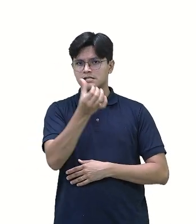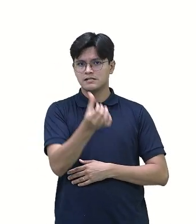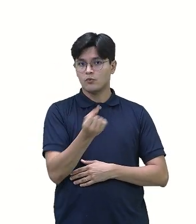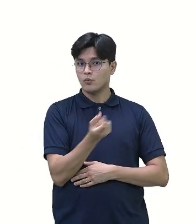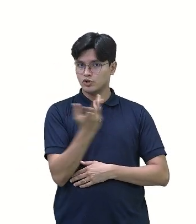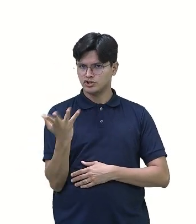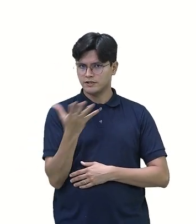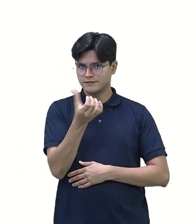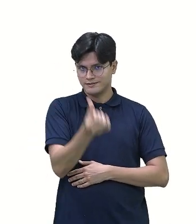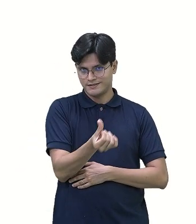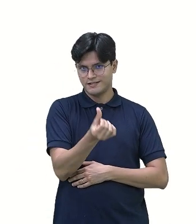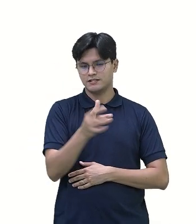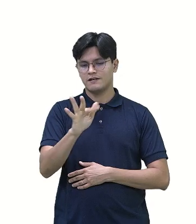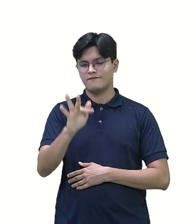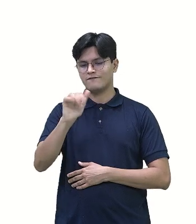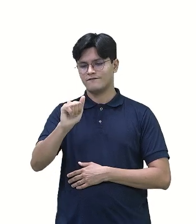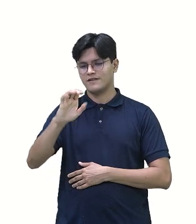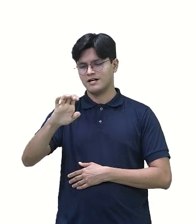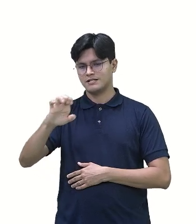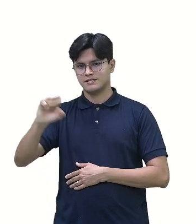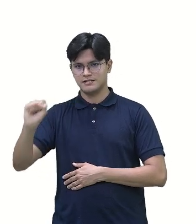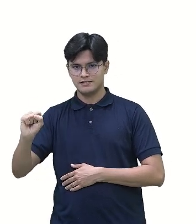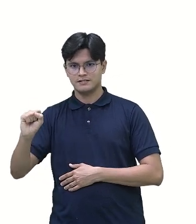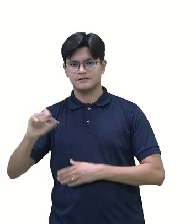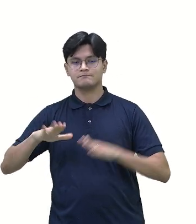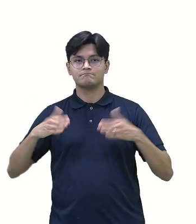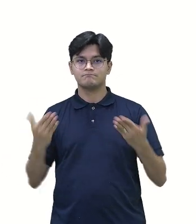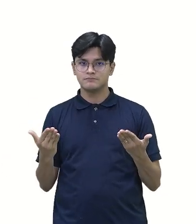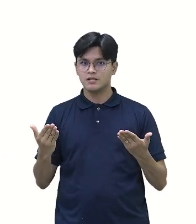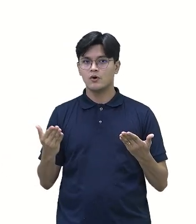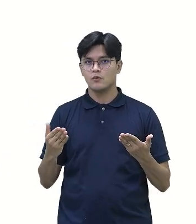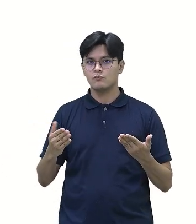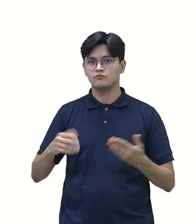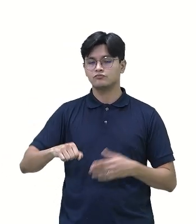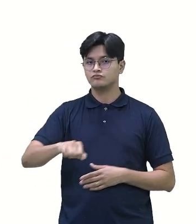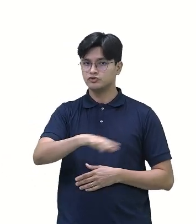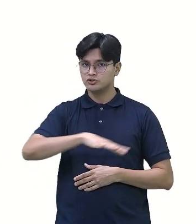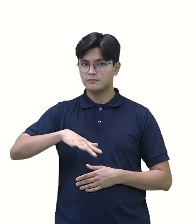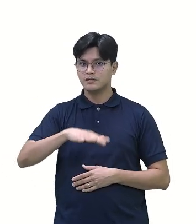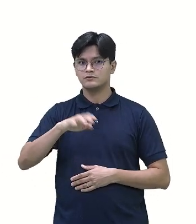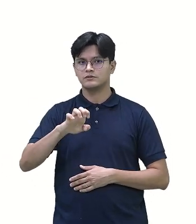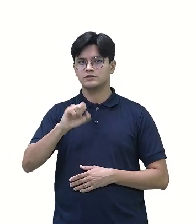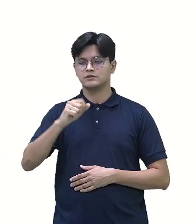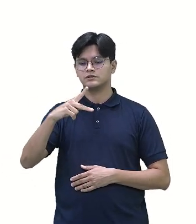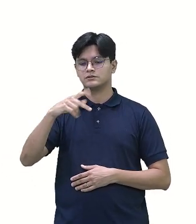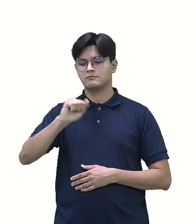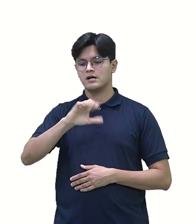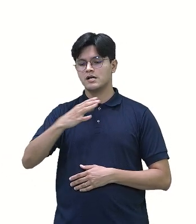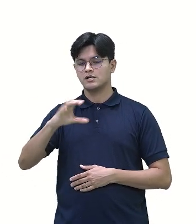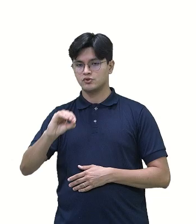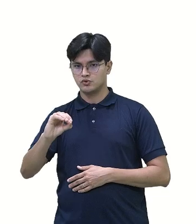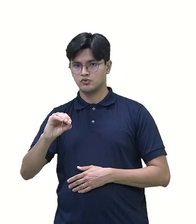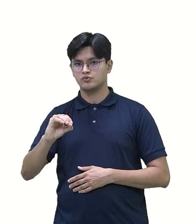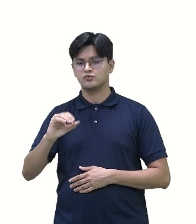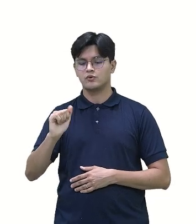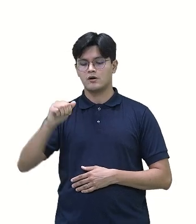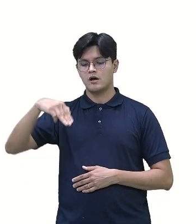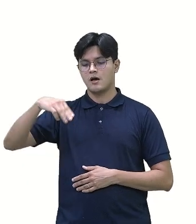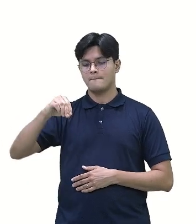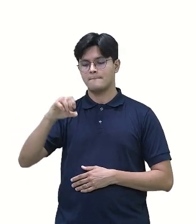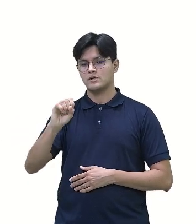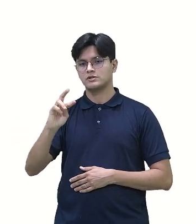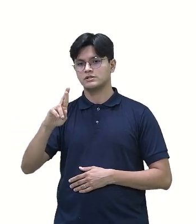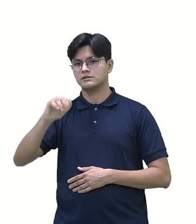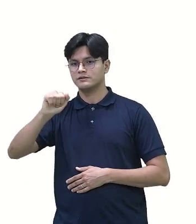espaço amostral ele vai de 1 até 6, ok? Então, esse é o espaço amostral de